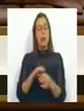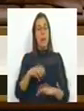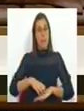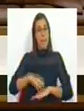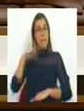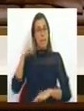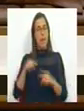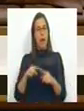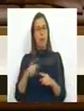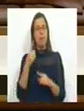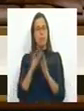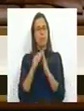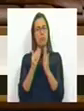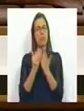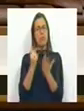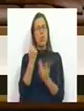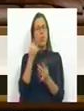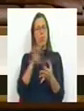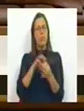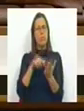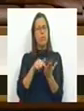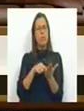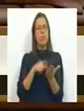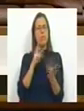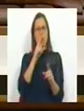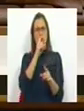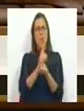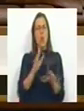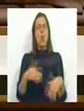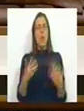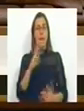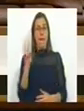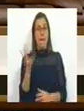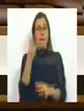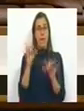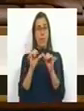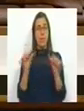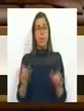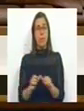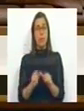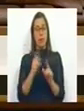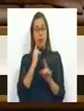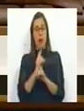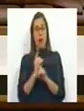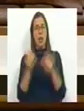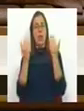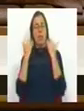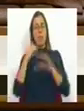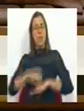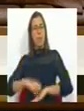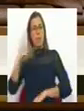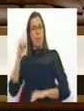prédio uma ficha que reúna simultaneamente os três sistemas de referência da informação